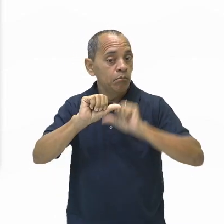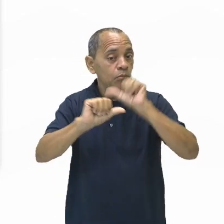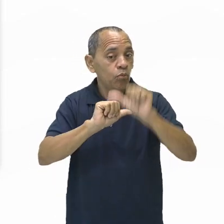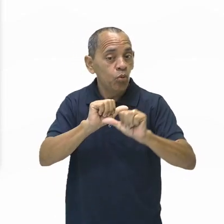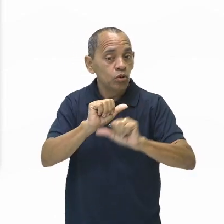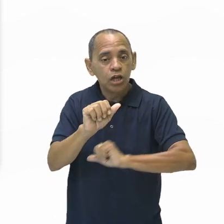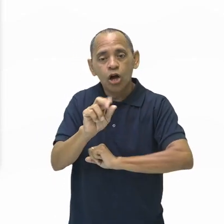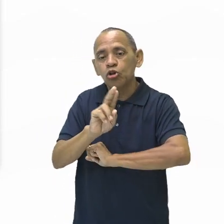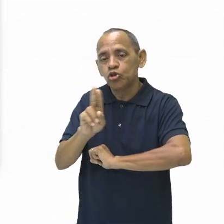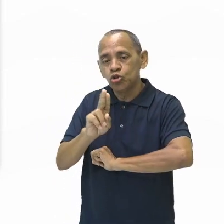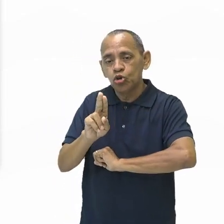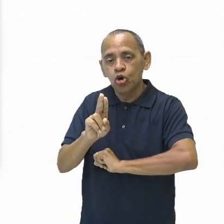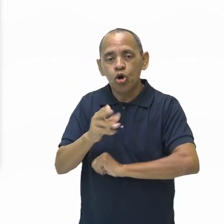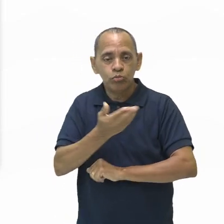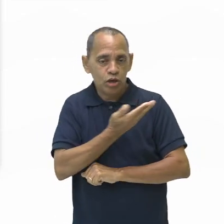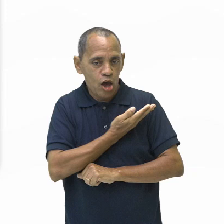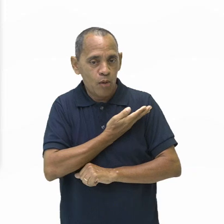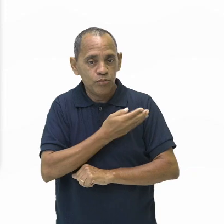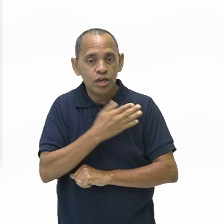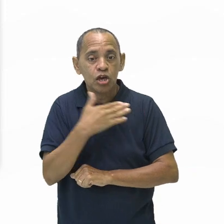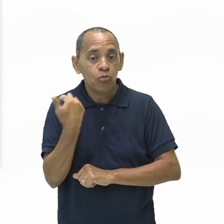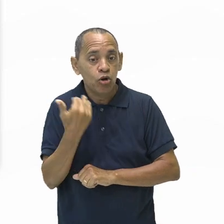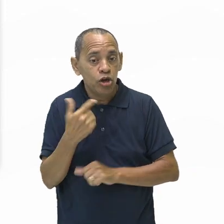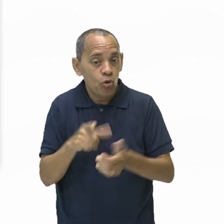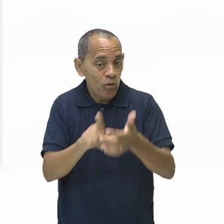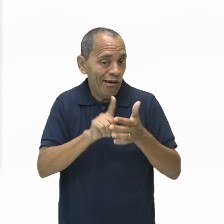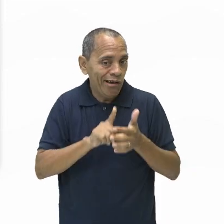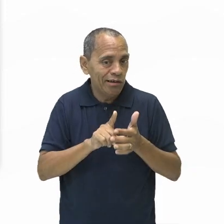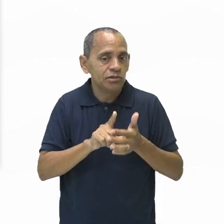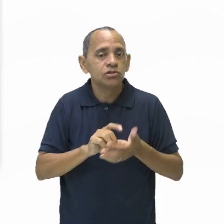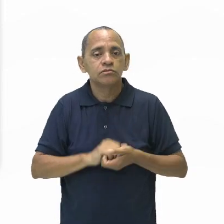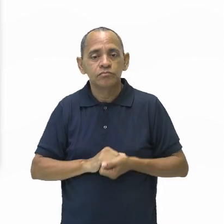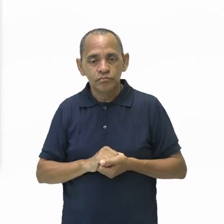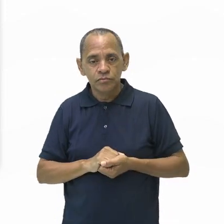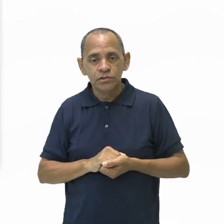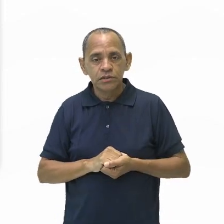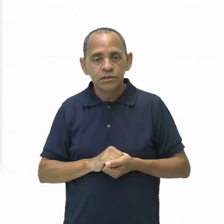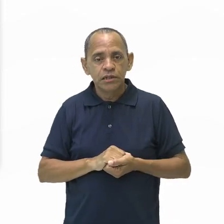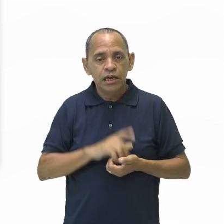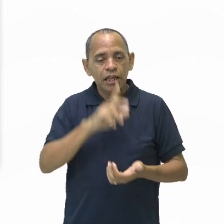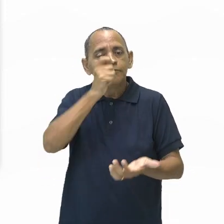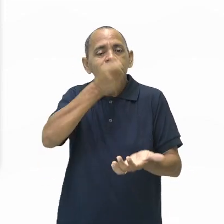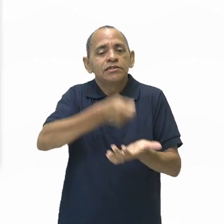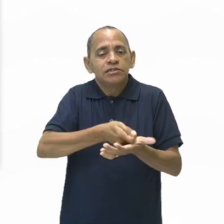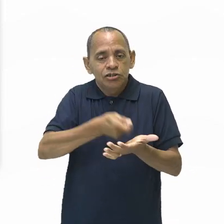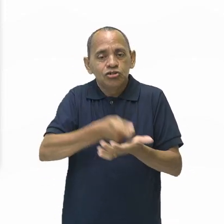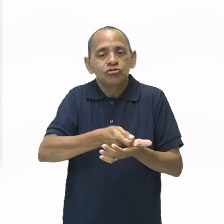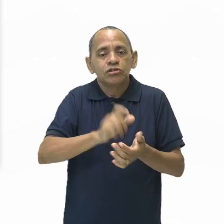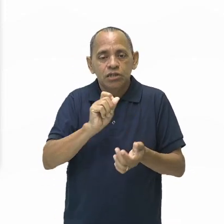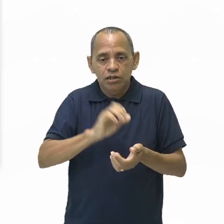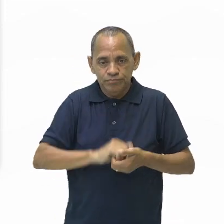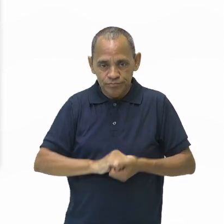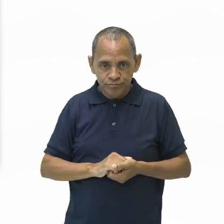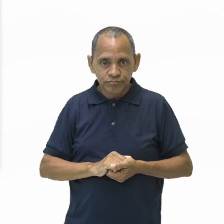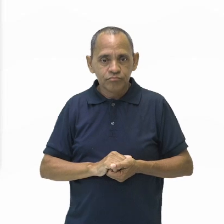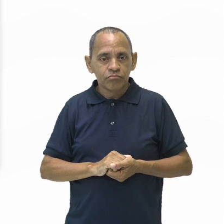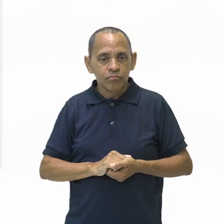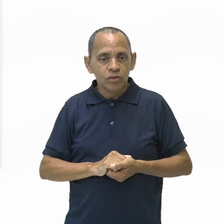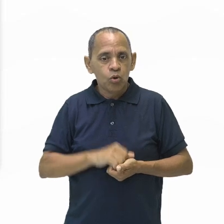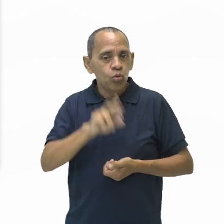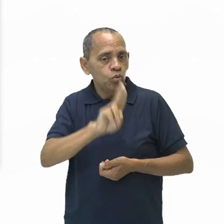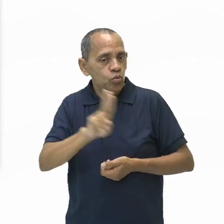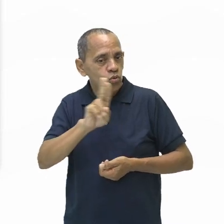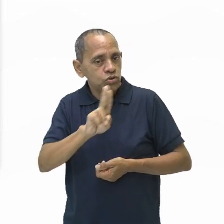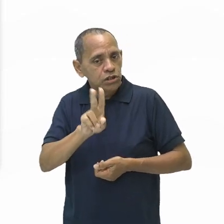amiga falecida. Acontece ali uma reviravolta, e ela decide, então, a amiga falece e ela decide assumir a identidade